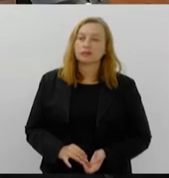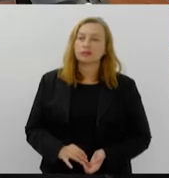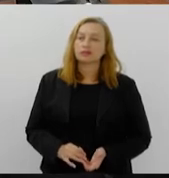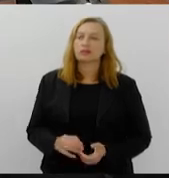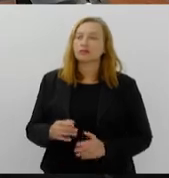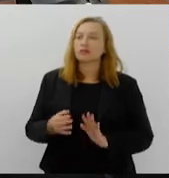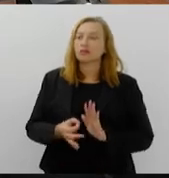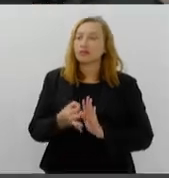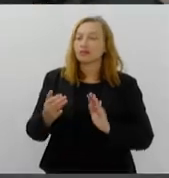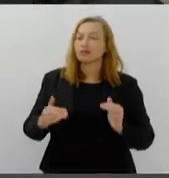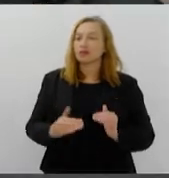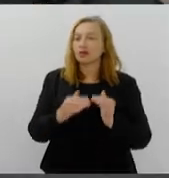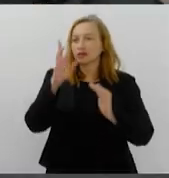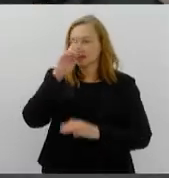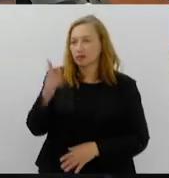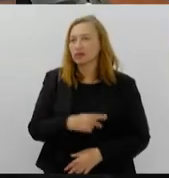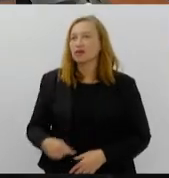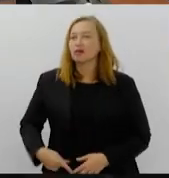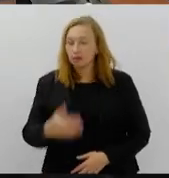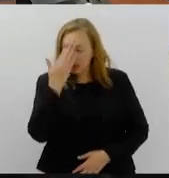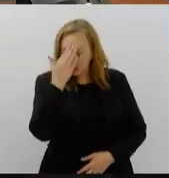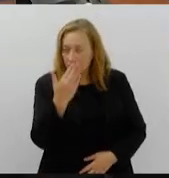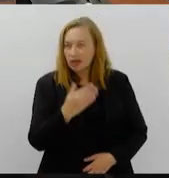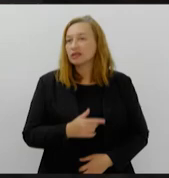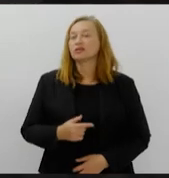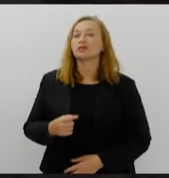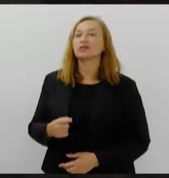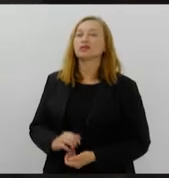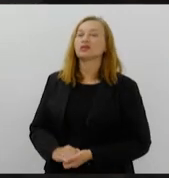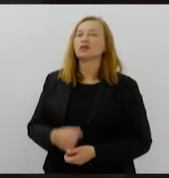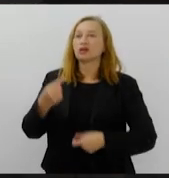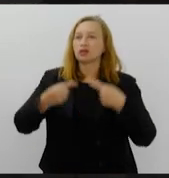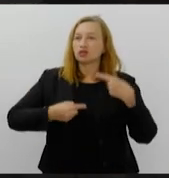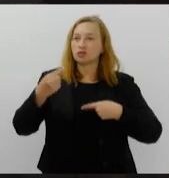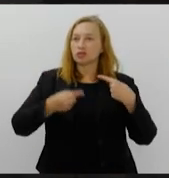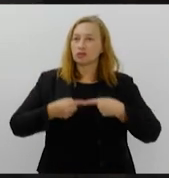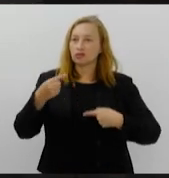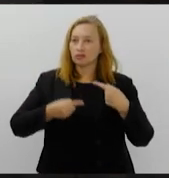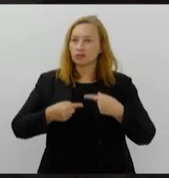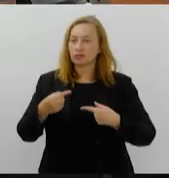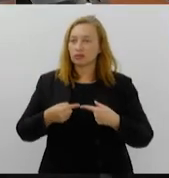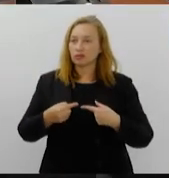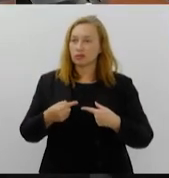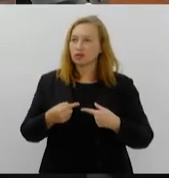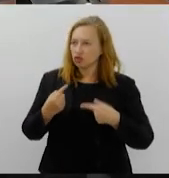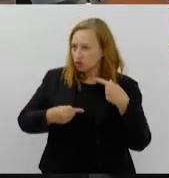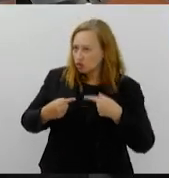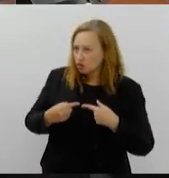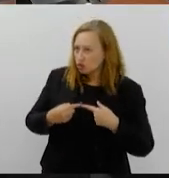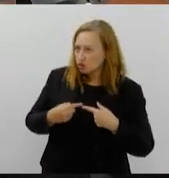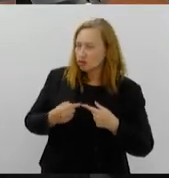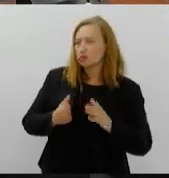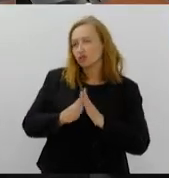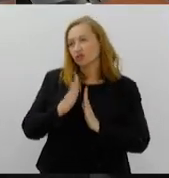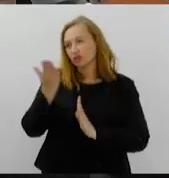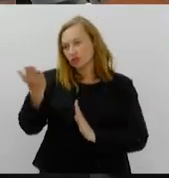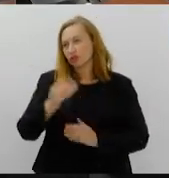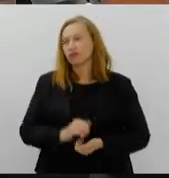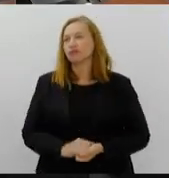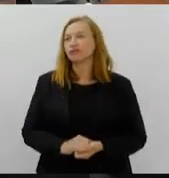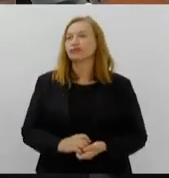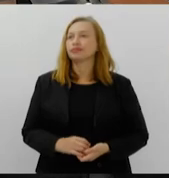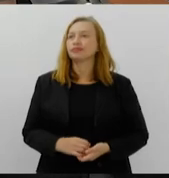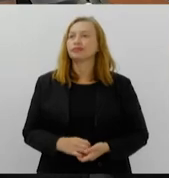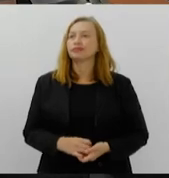Parecer favorável, presidente. Muito obrigado, Renatão. Com os pareceres emitidos em discussão. Discutir, por favor.